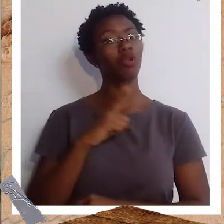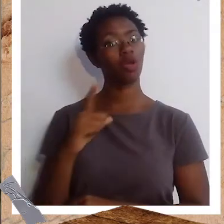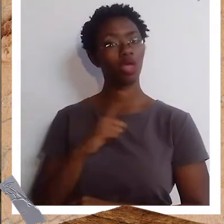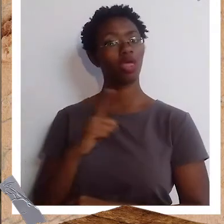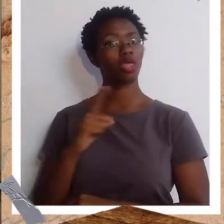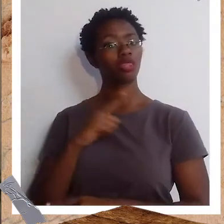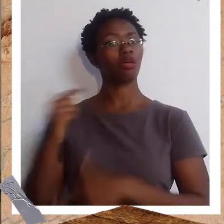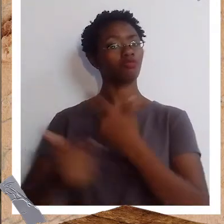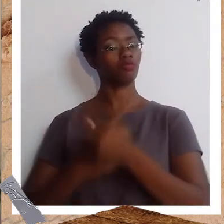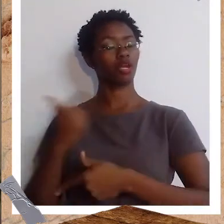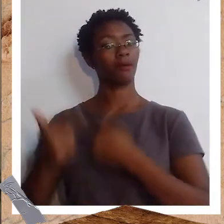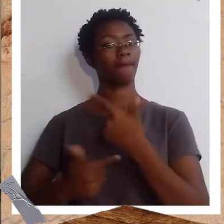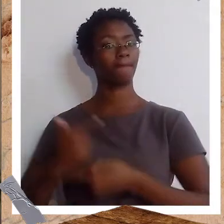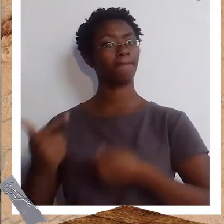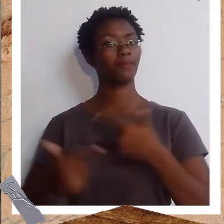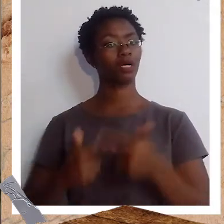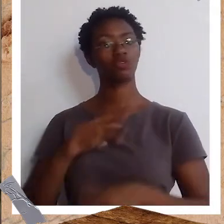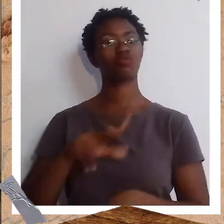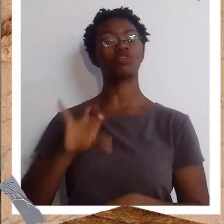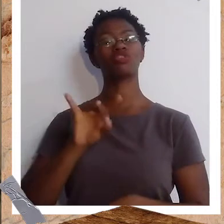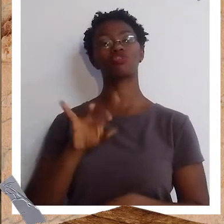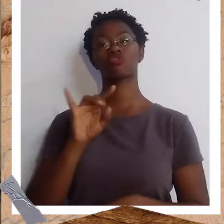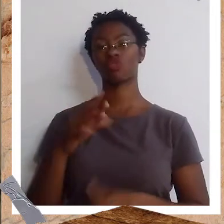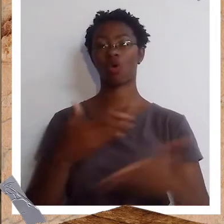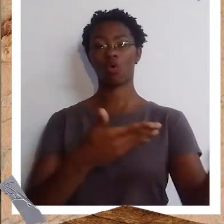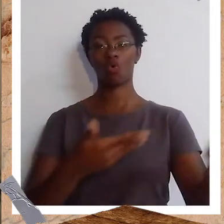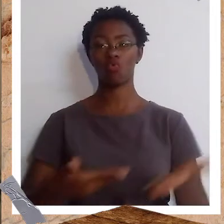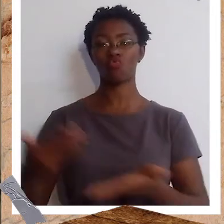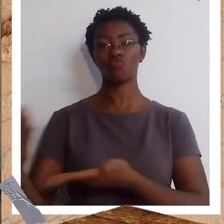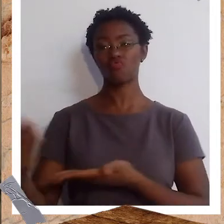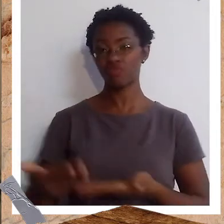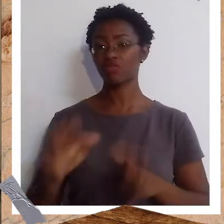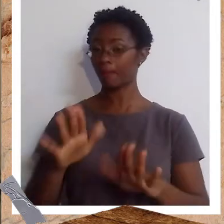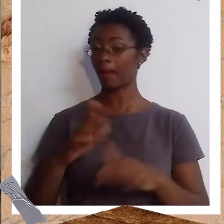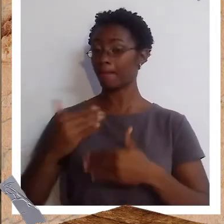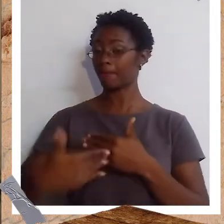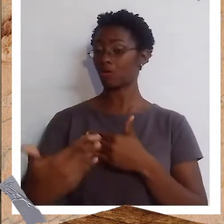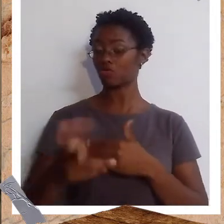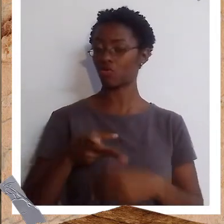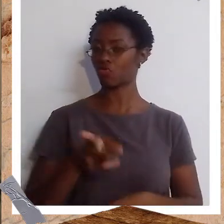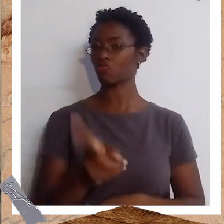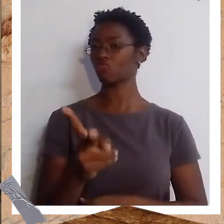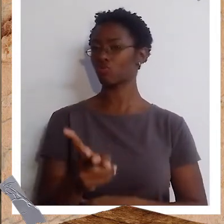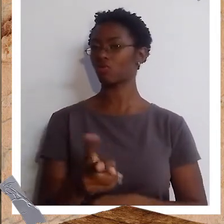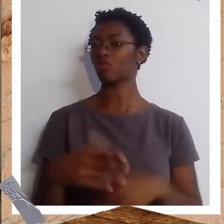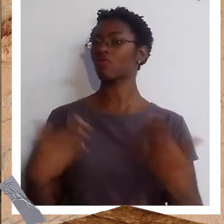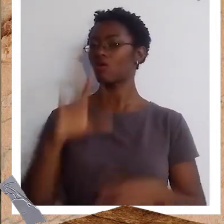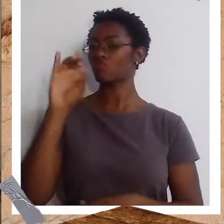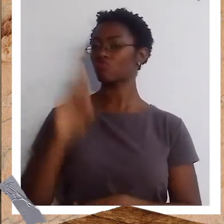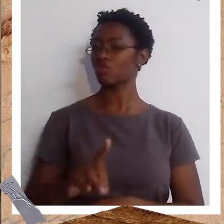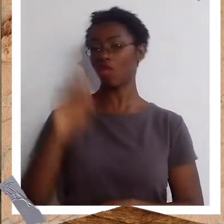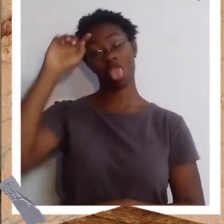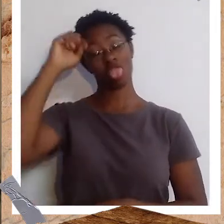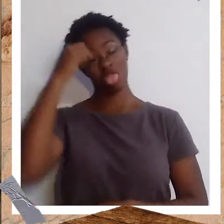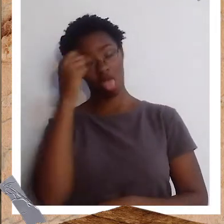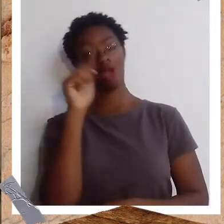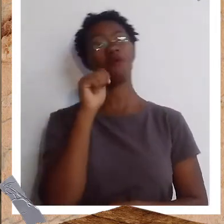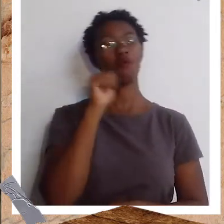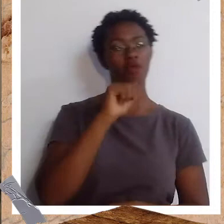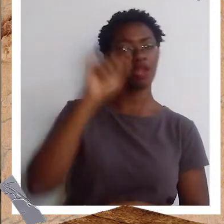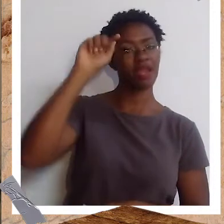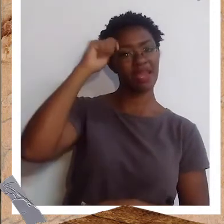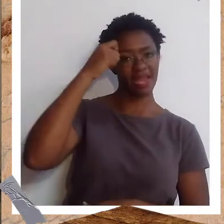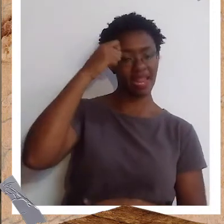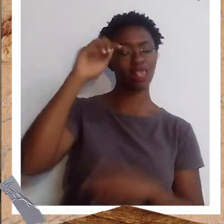trabalho não apenas na forma de convite, mas em processo continuado? Quais são os diretores negros e negras